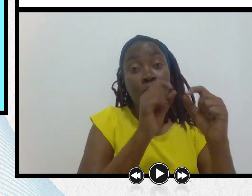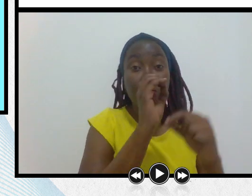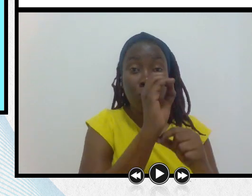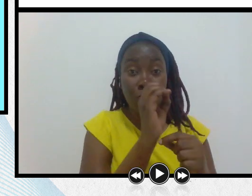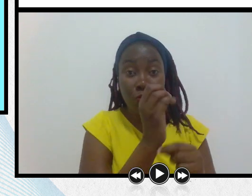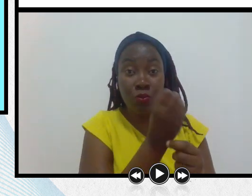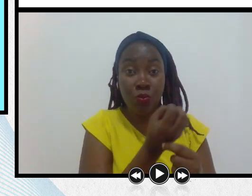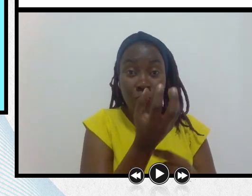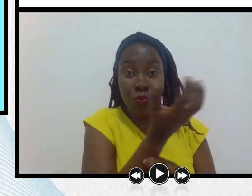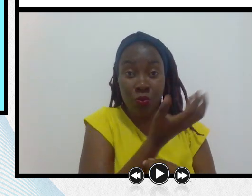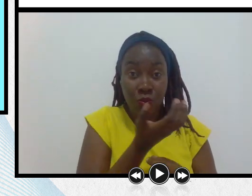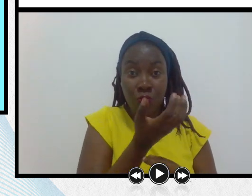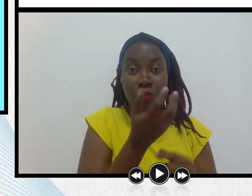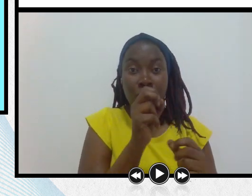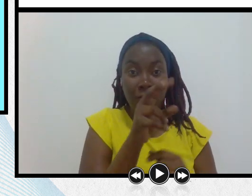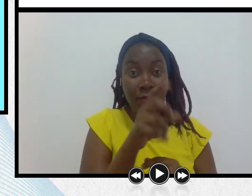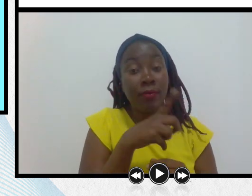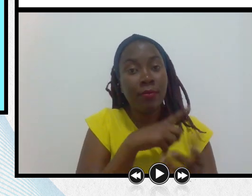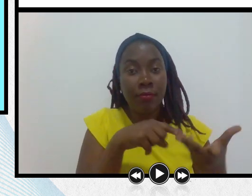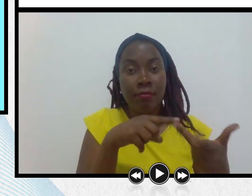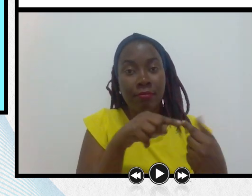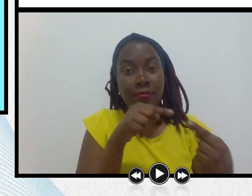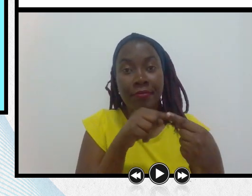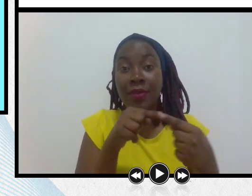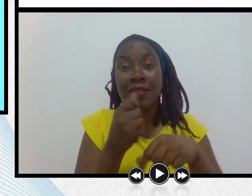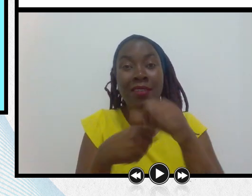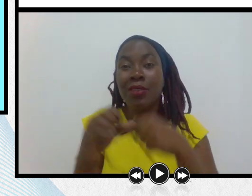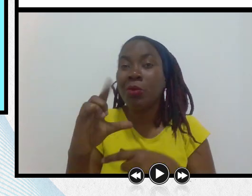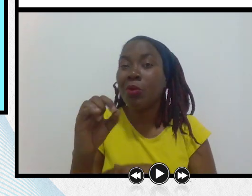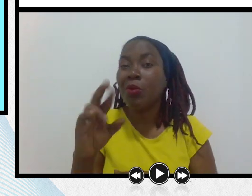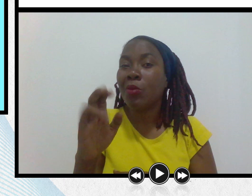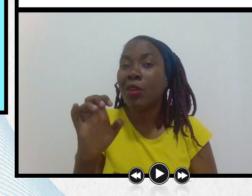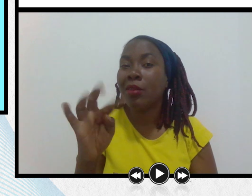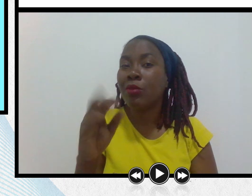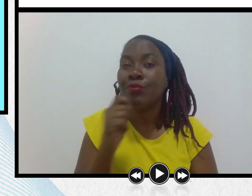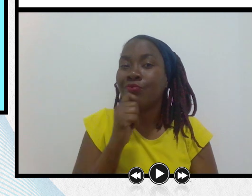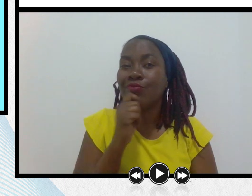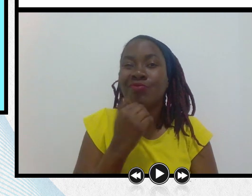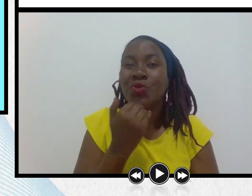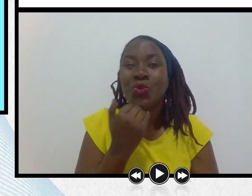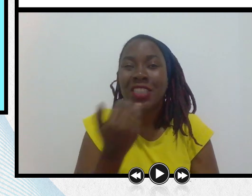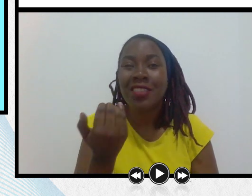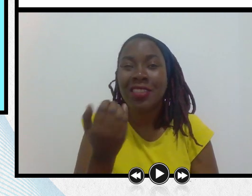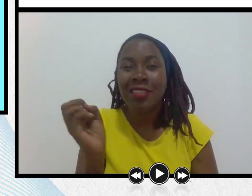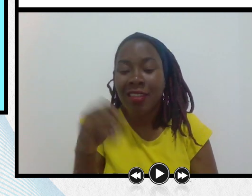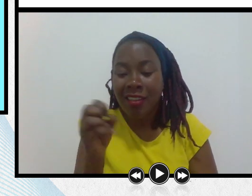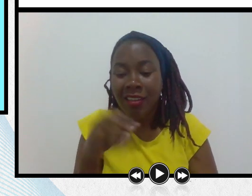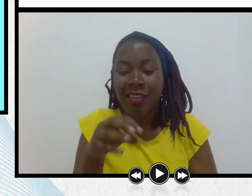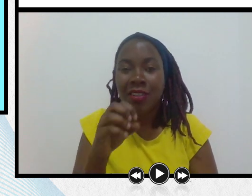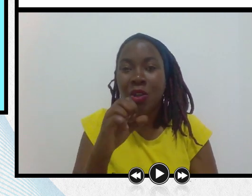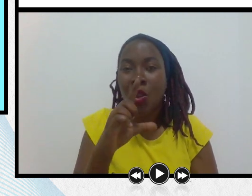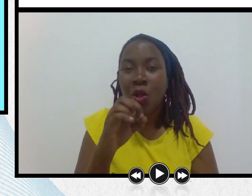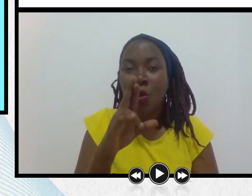Somente esses têm características oxidantes. O cloreto não tem essa característica. Então não adianta ficar colocando cloreto de sódio